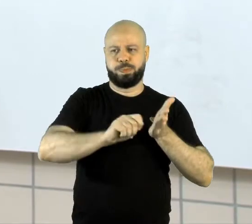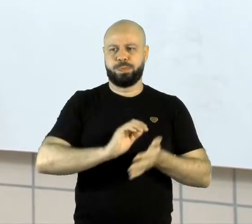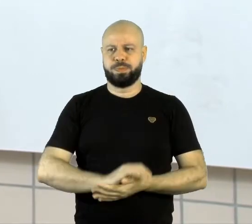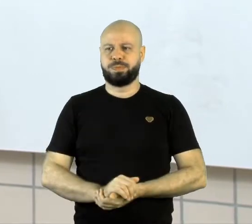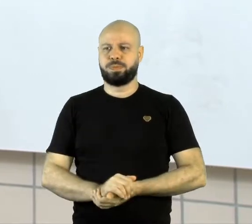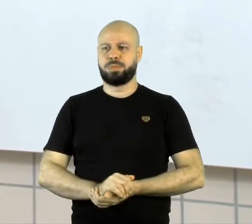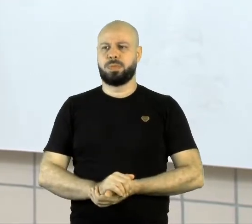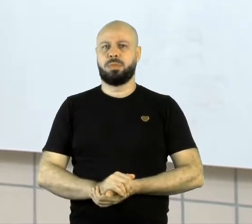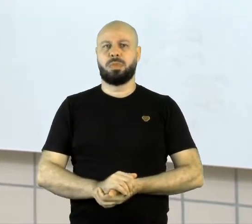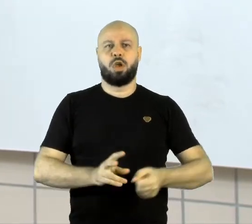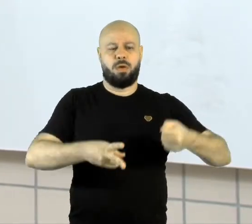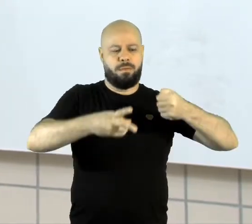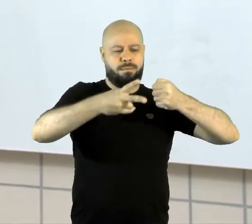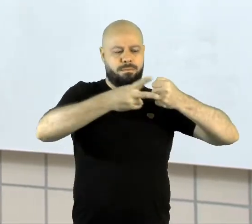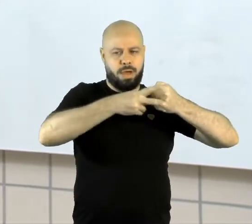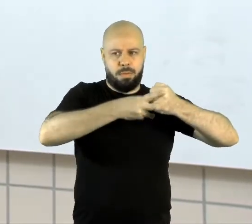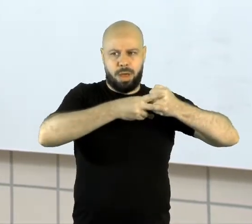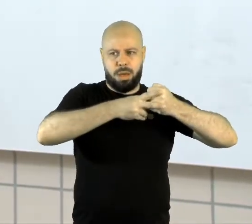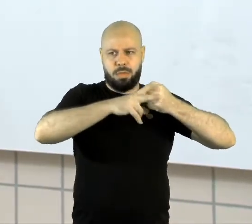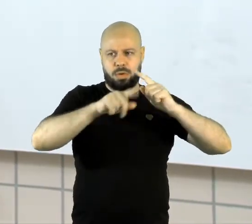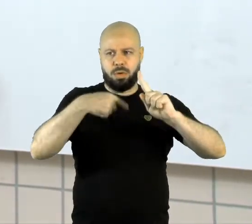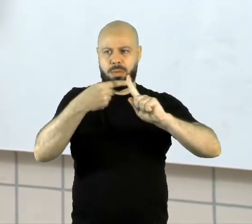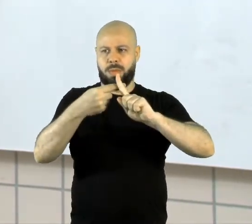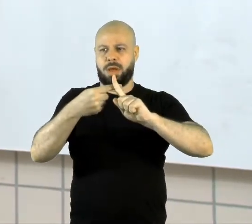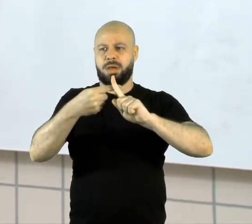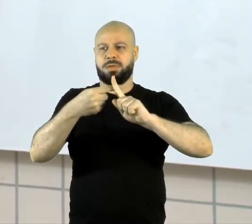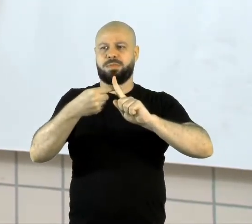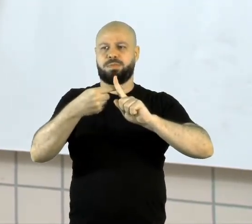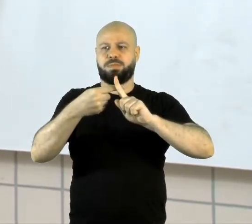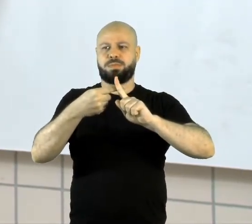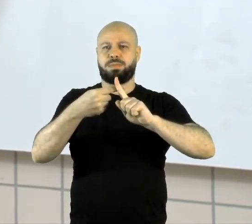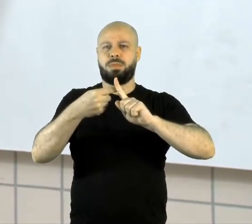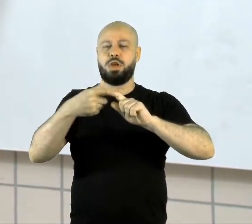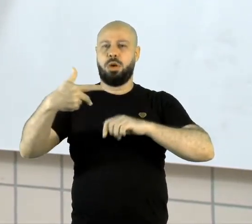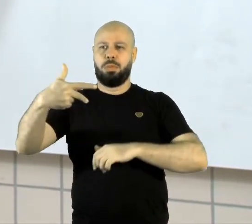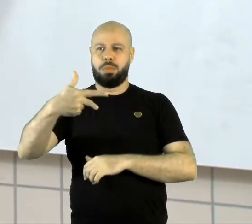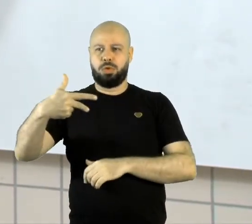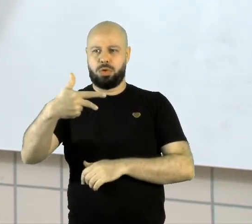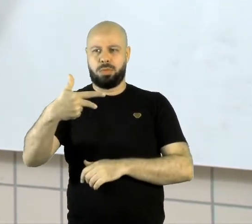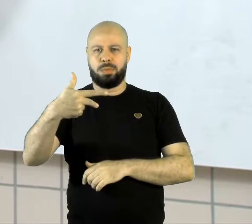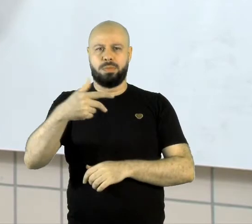O verbo mais o pronome,